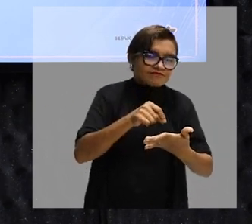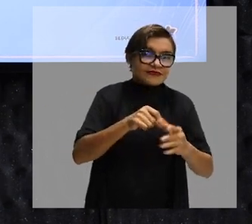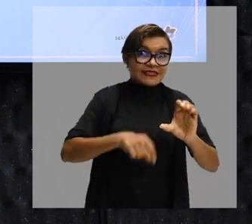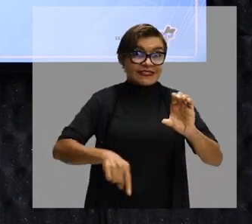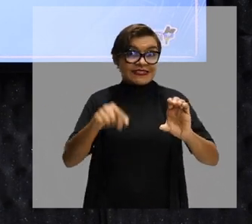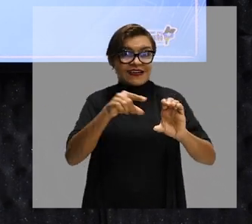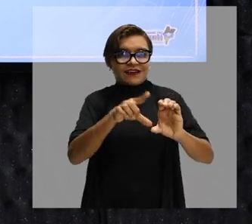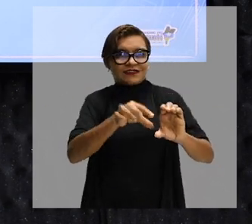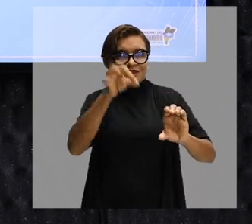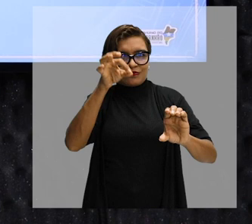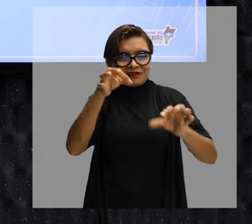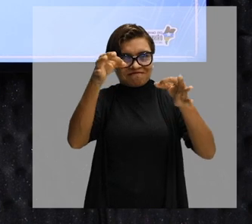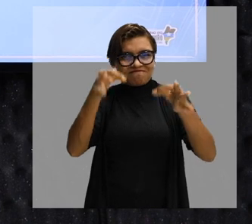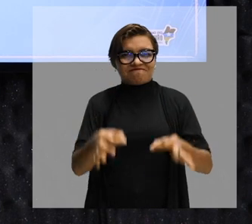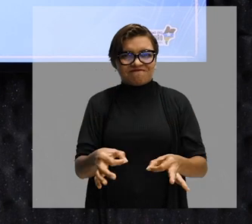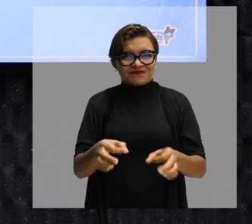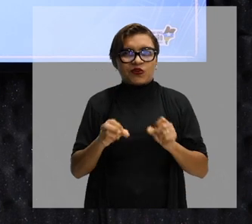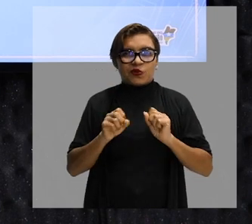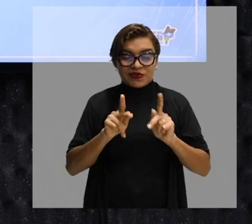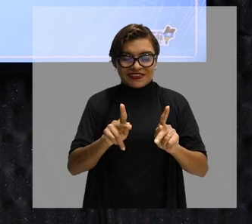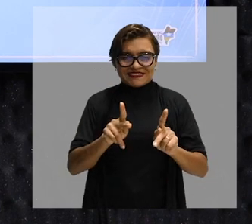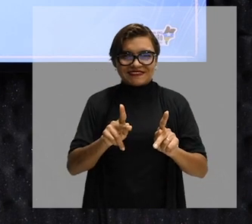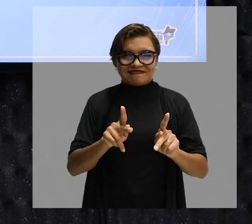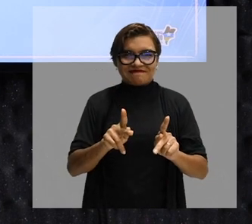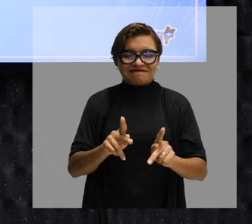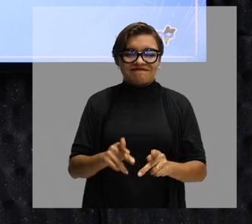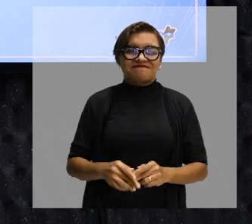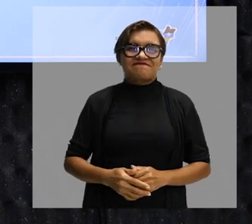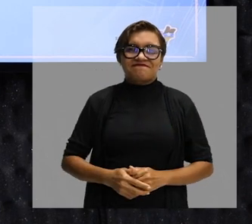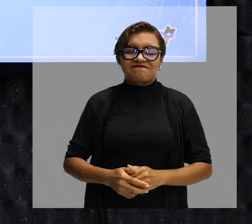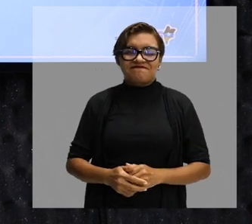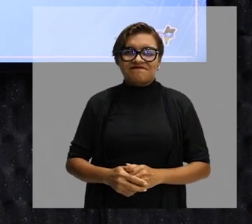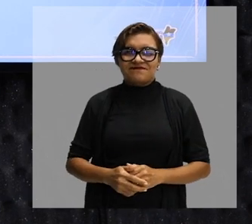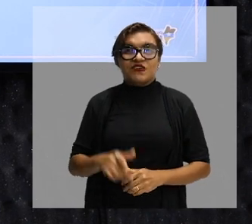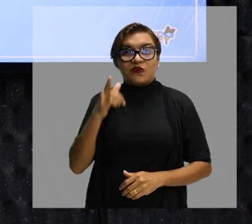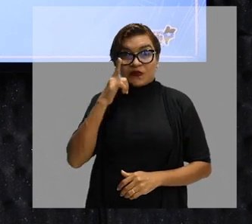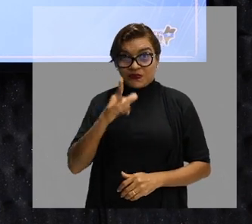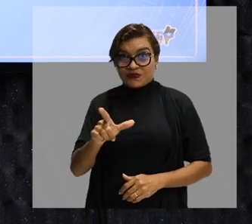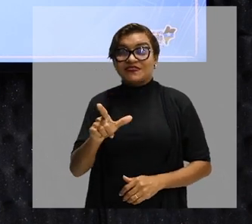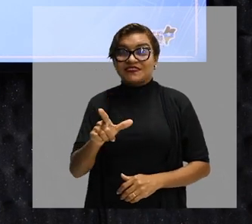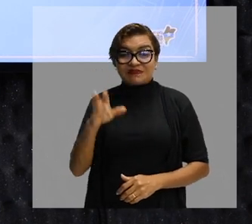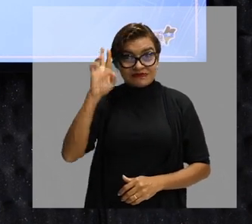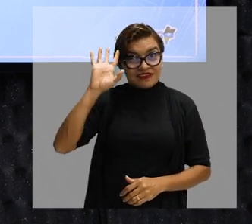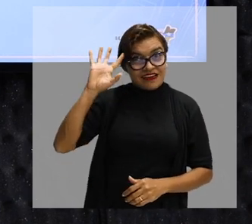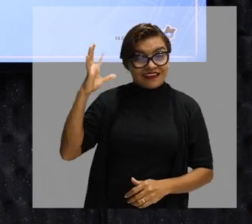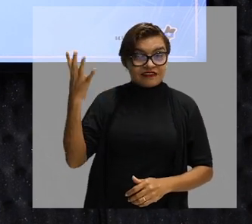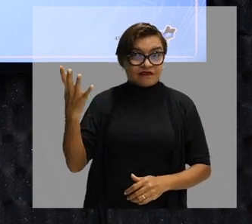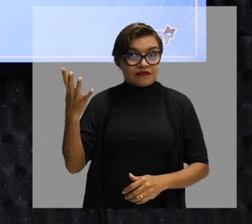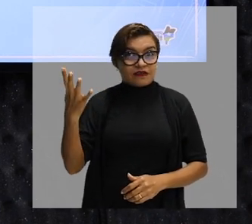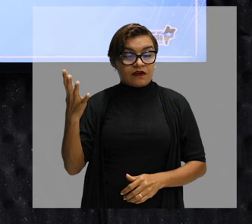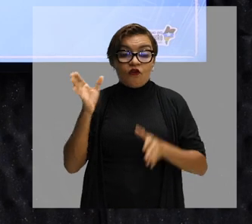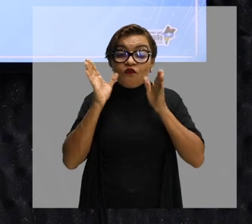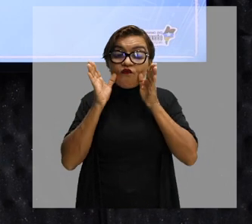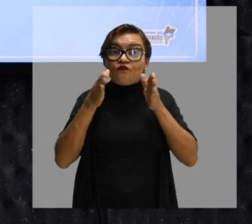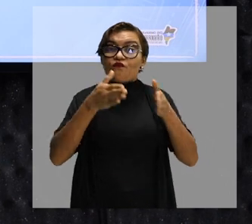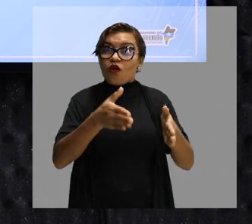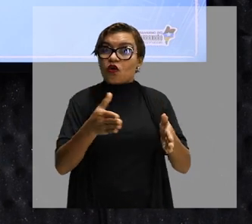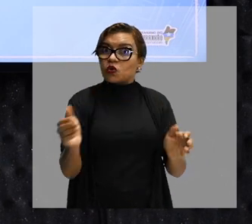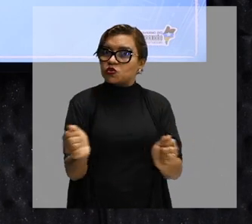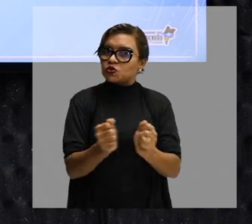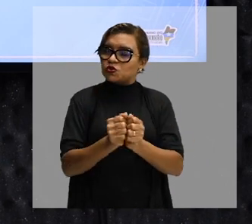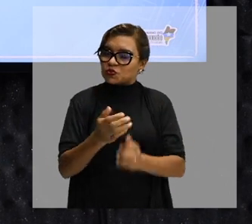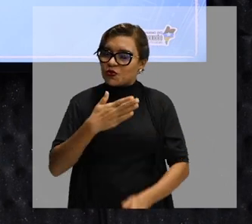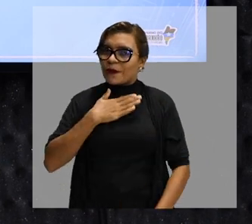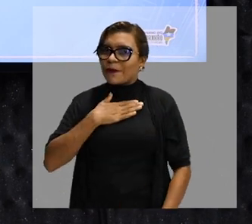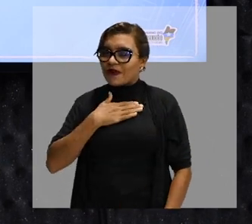letra C de casa, correto? Beleza pura, né? Conseguimos fazer? Não perde o foco, vem comigo,